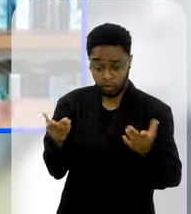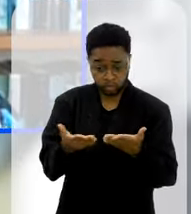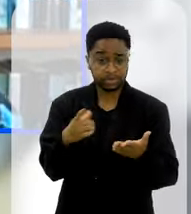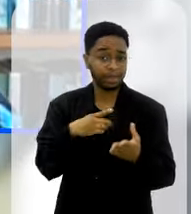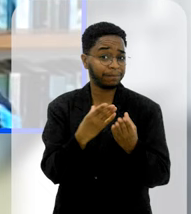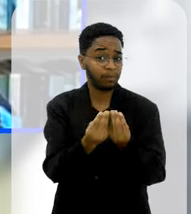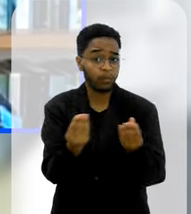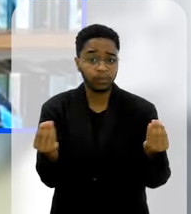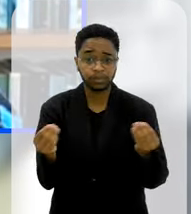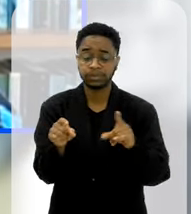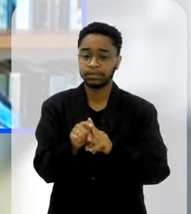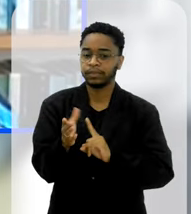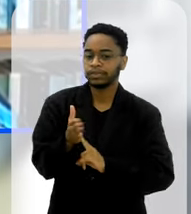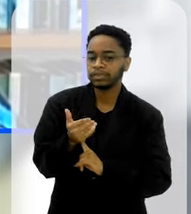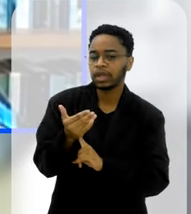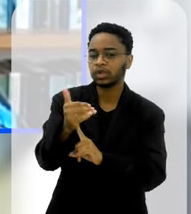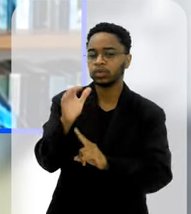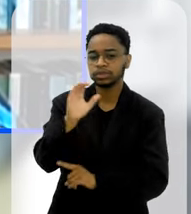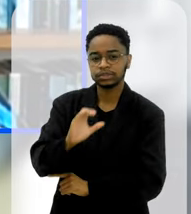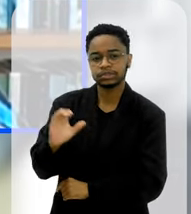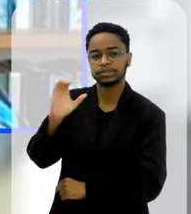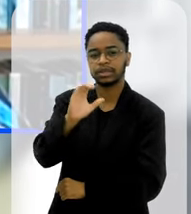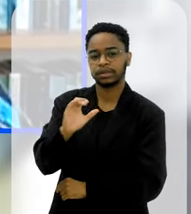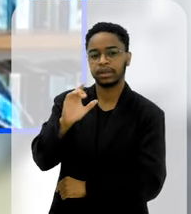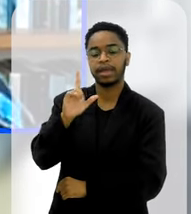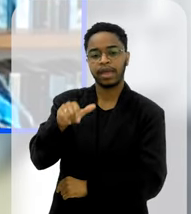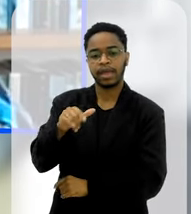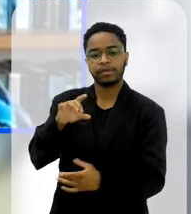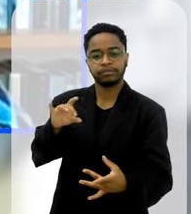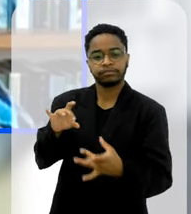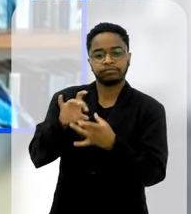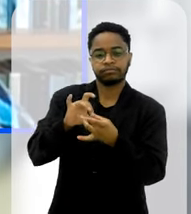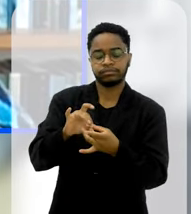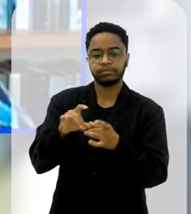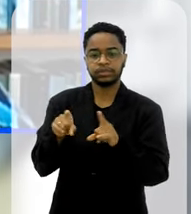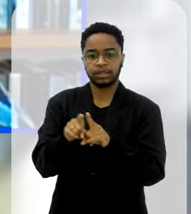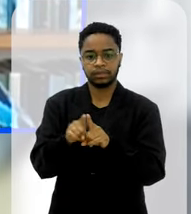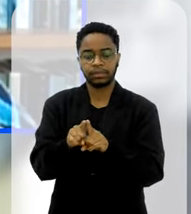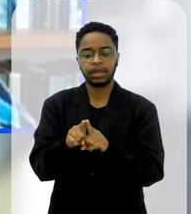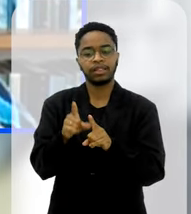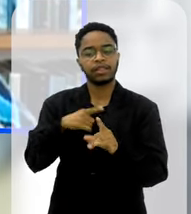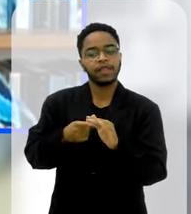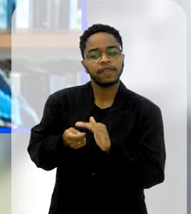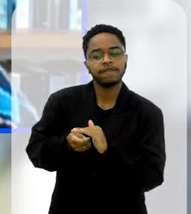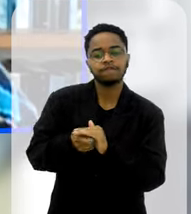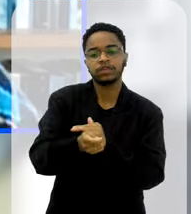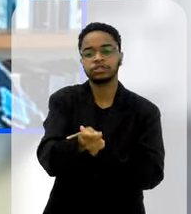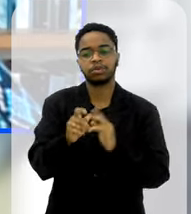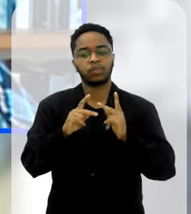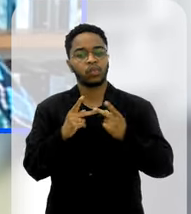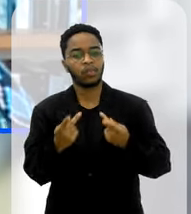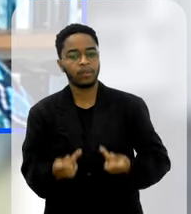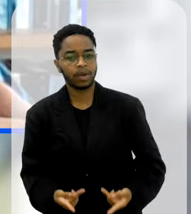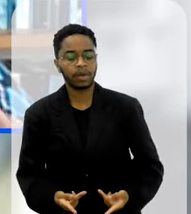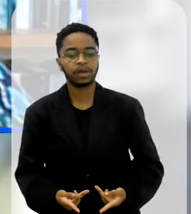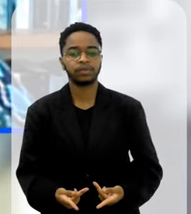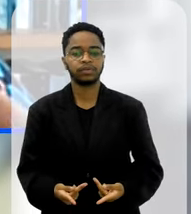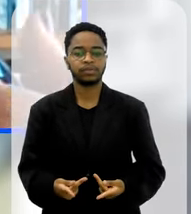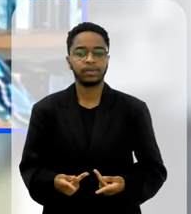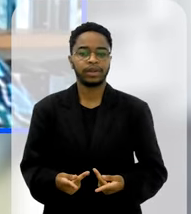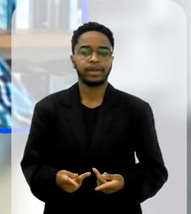não. Então, a tecnologia, a ciência, que são nossos aliados e que são investimentos